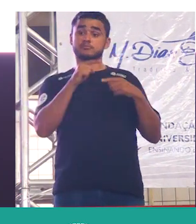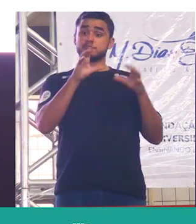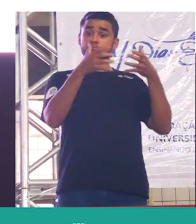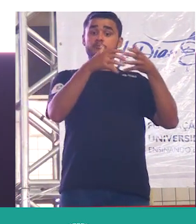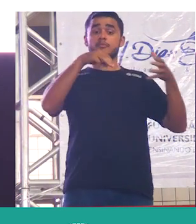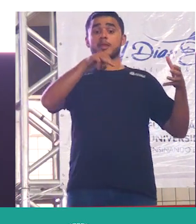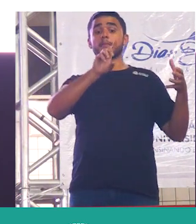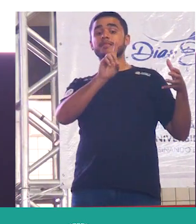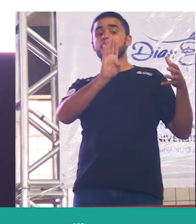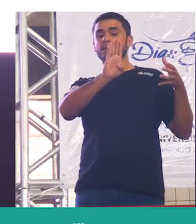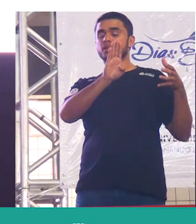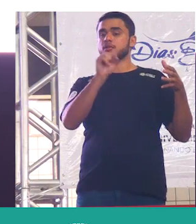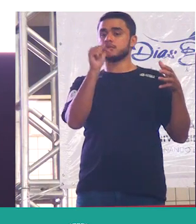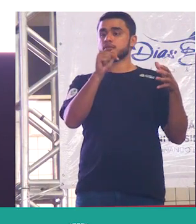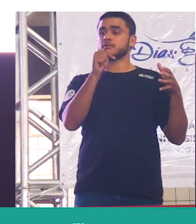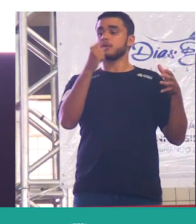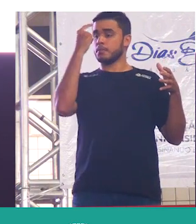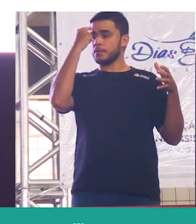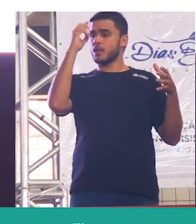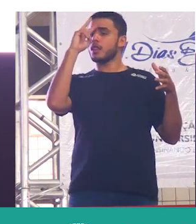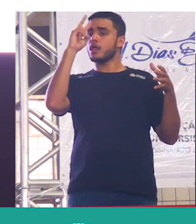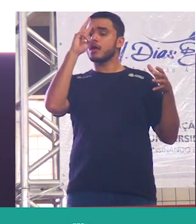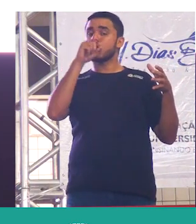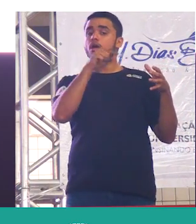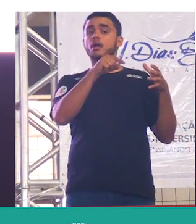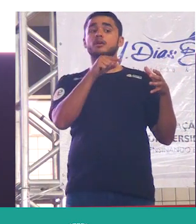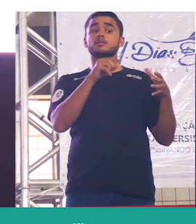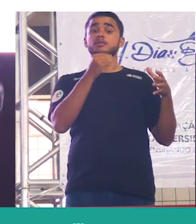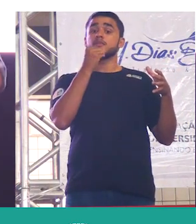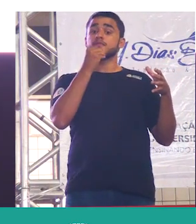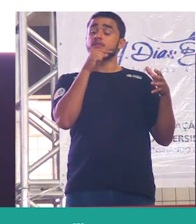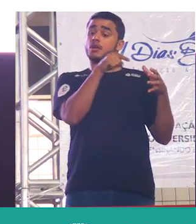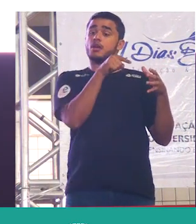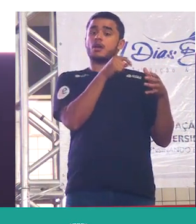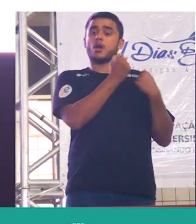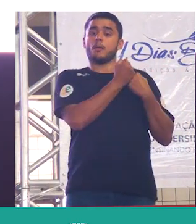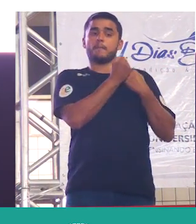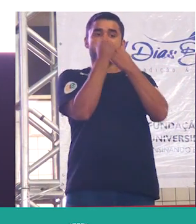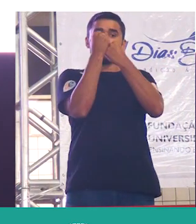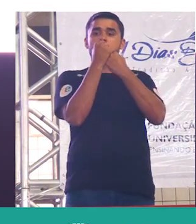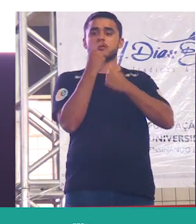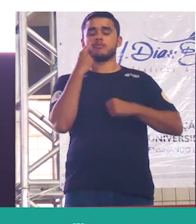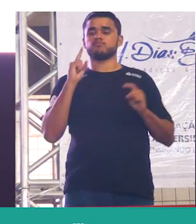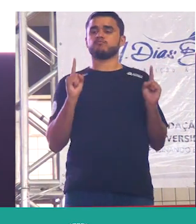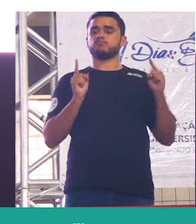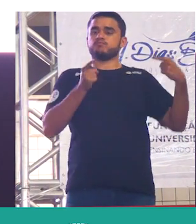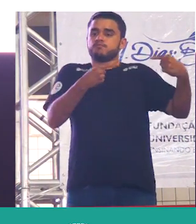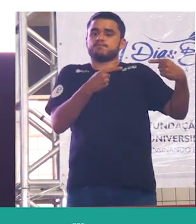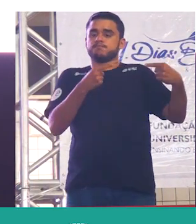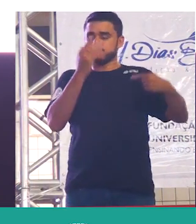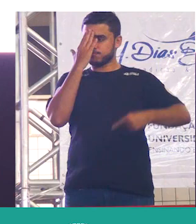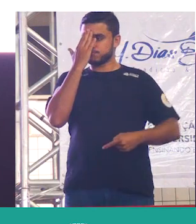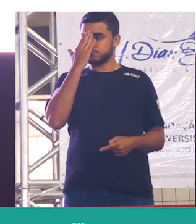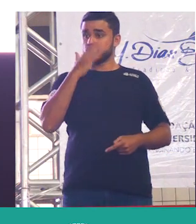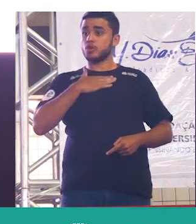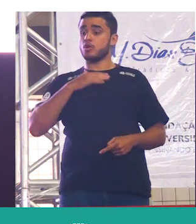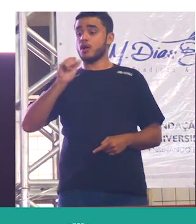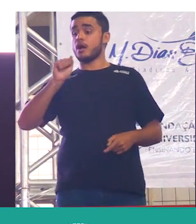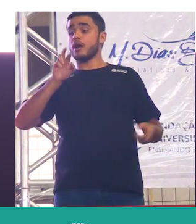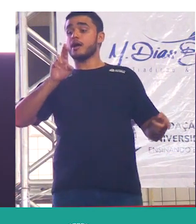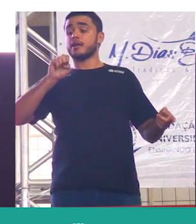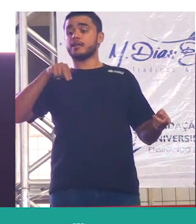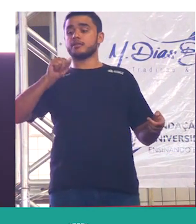o MDB, era um partido que deveria servir de oposição ao governo, mas